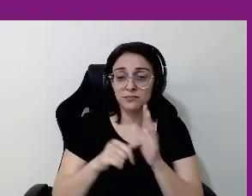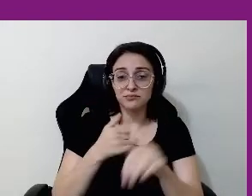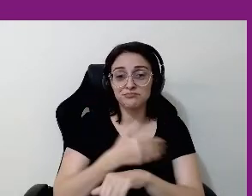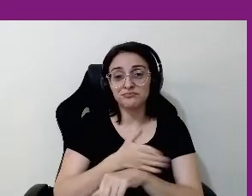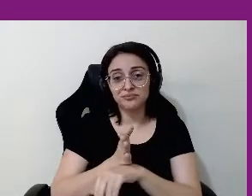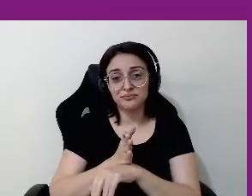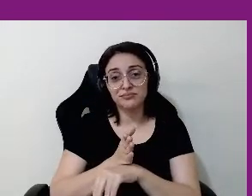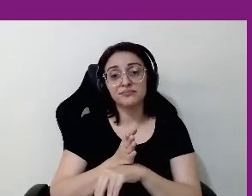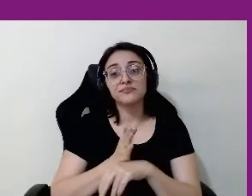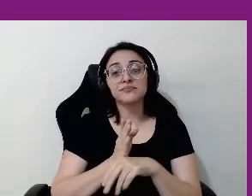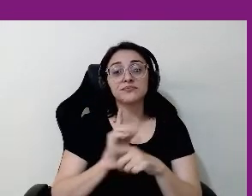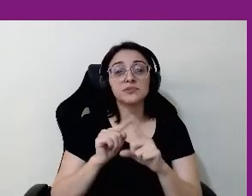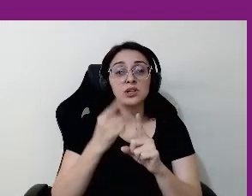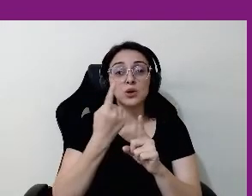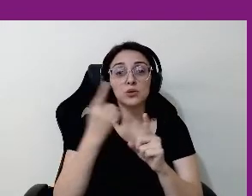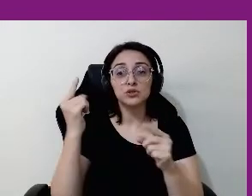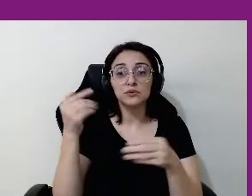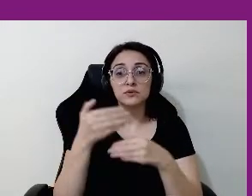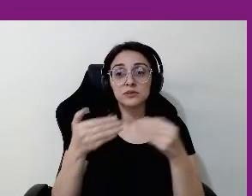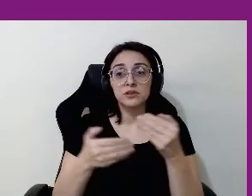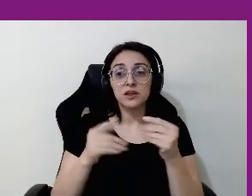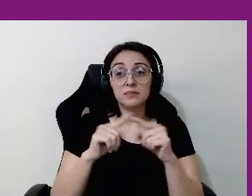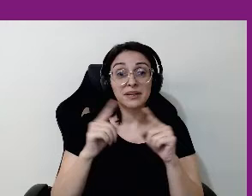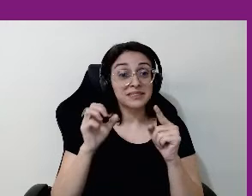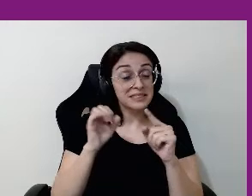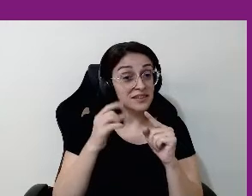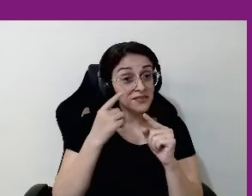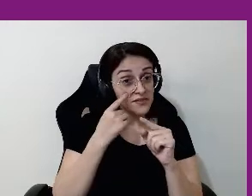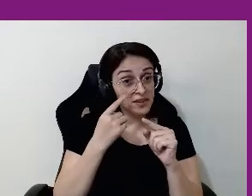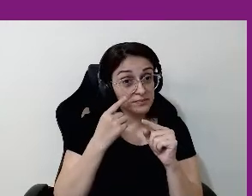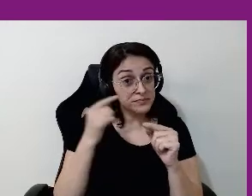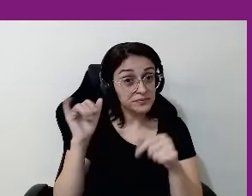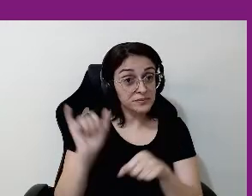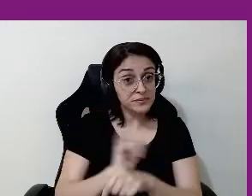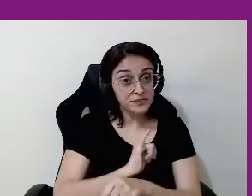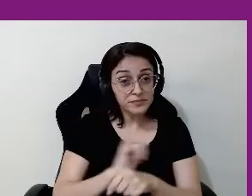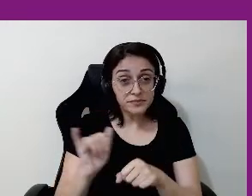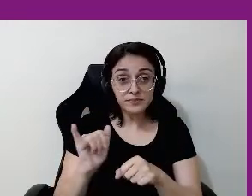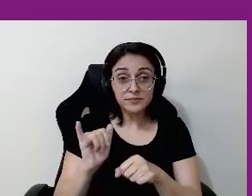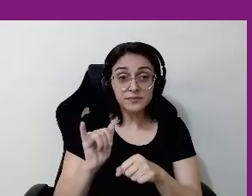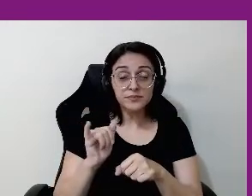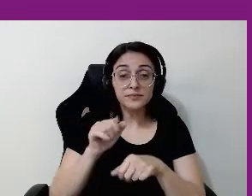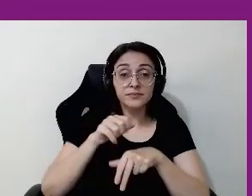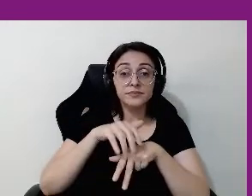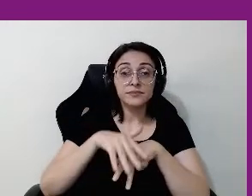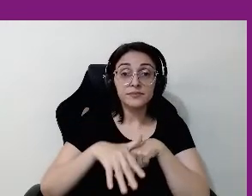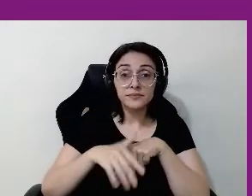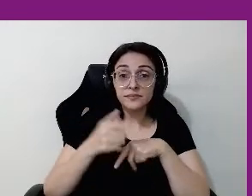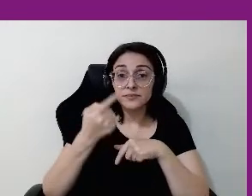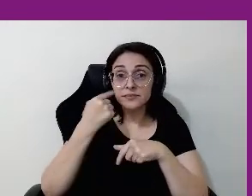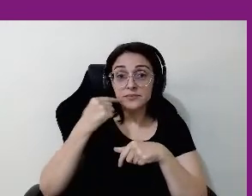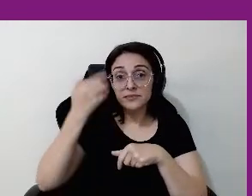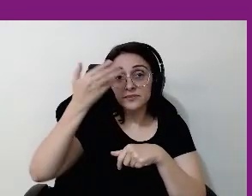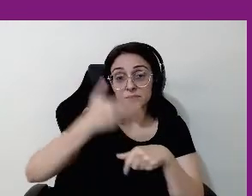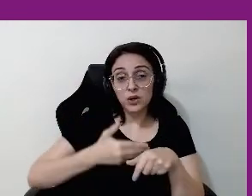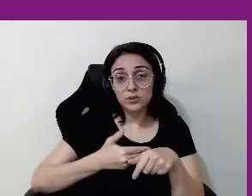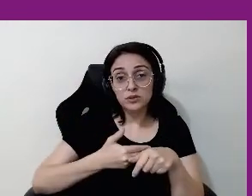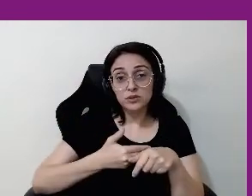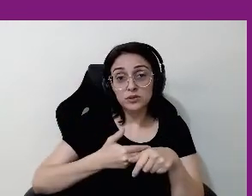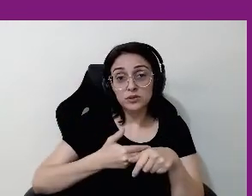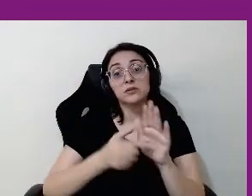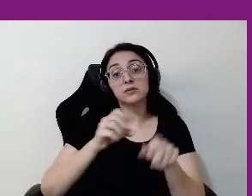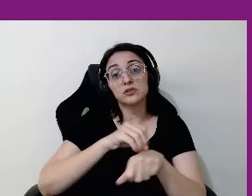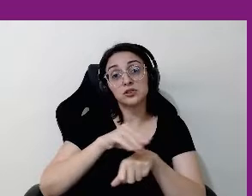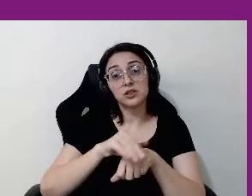tempo. Esse é o último slide, mas se a gente for ver em estratégia ventilatória com evidência que a gente deve